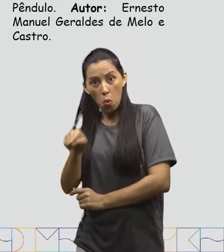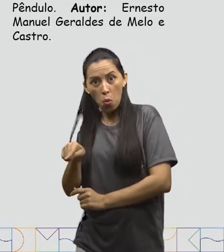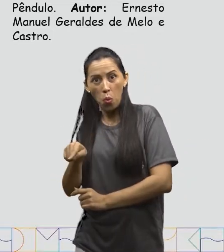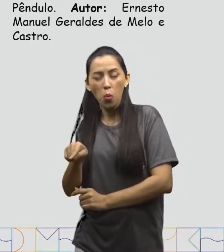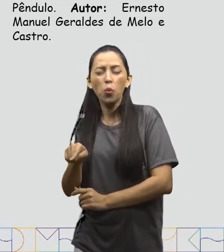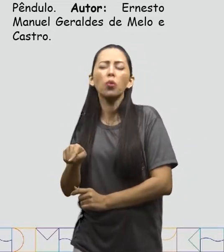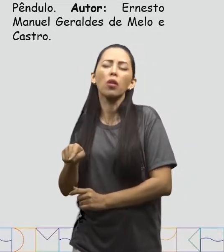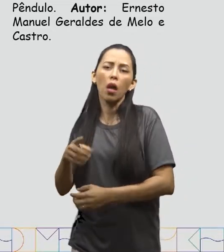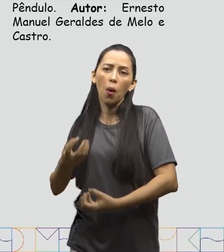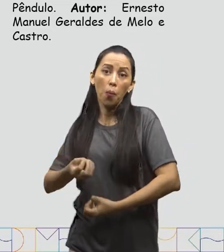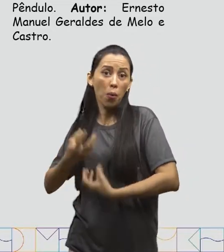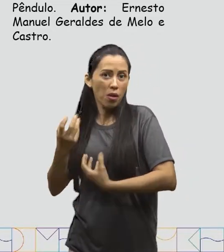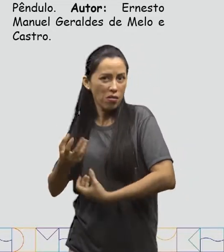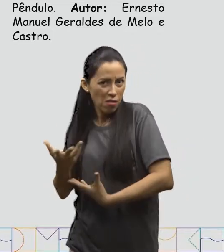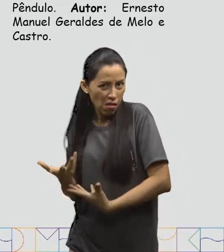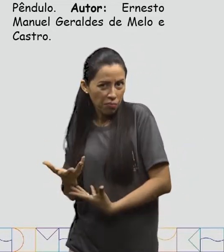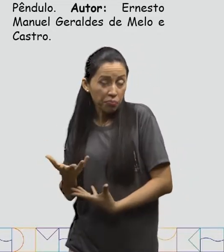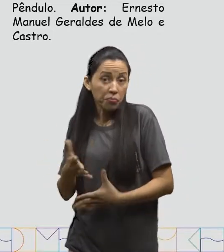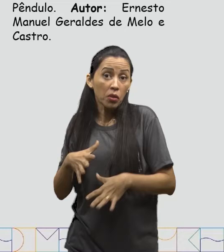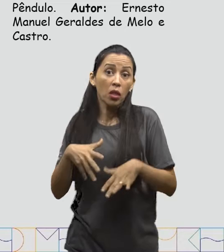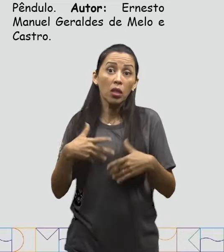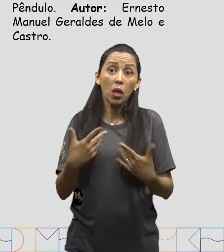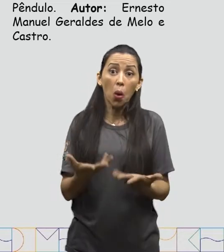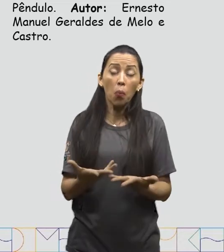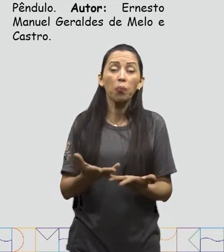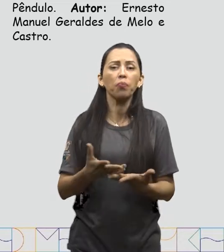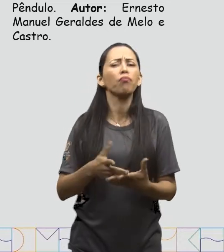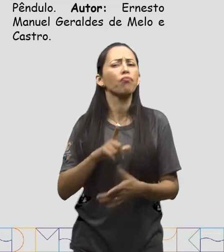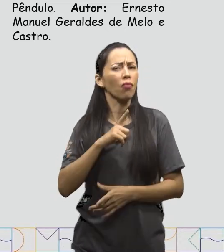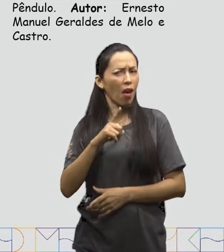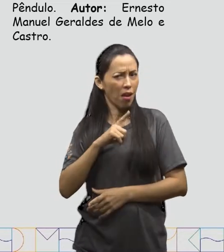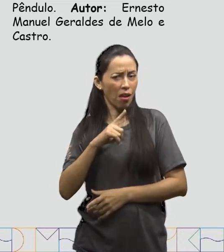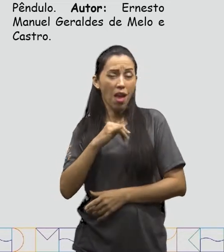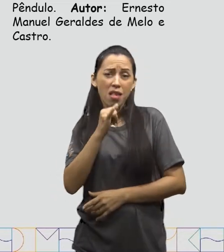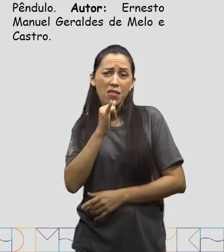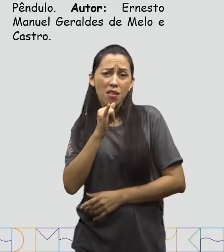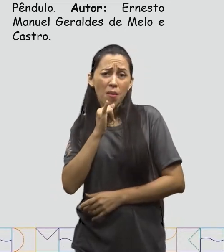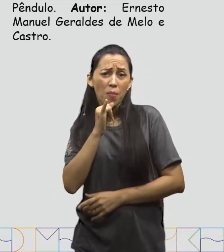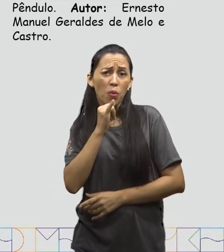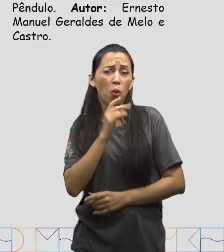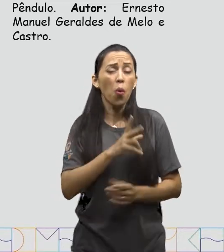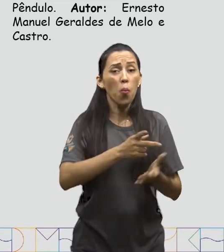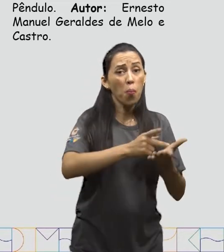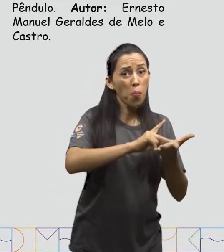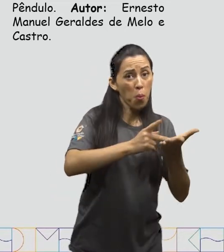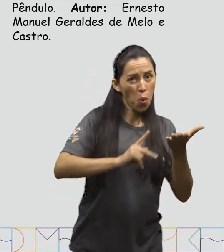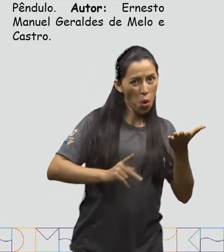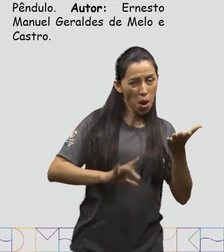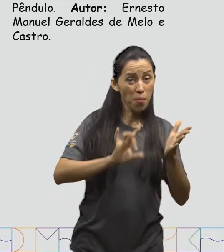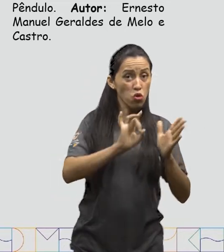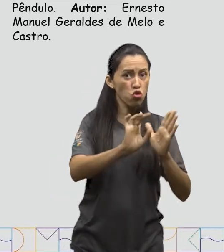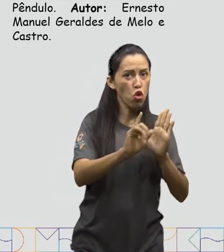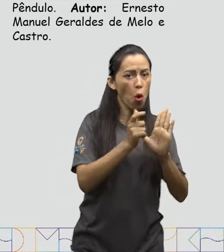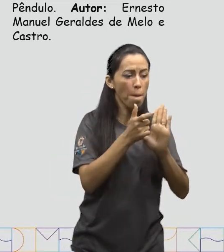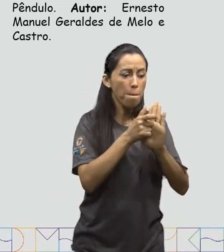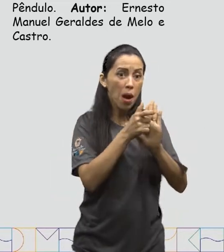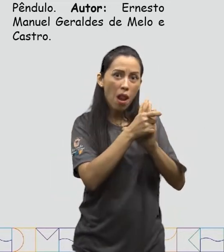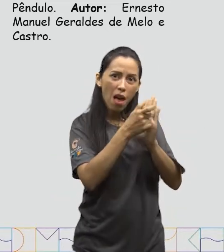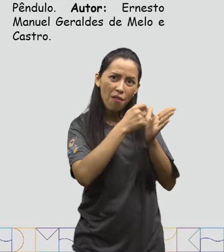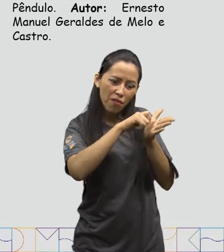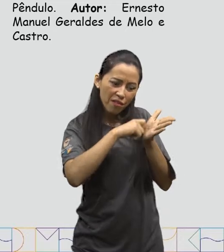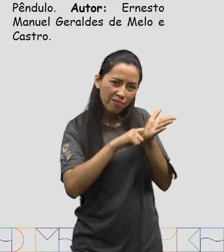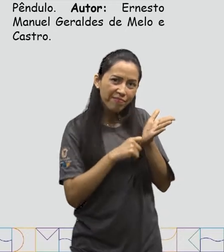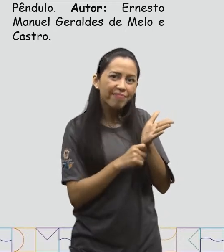mensagem. A outra é um poema, traz apenas palavras para expressar-se. A partir do